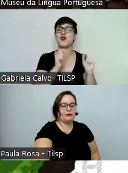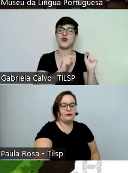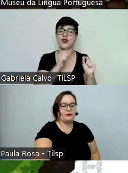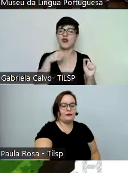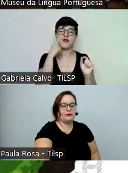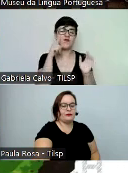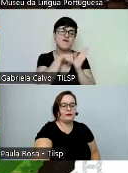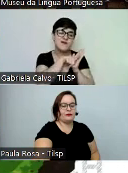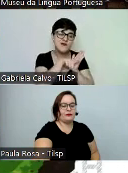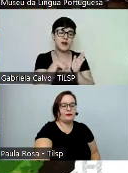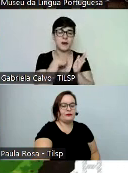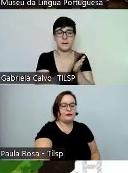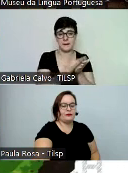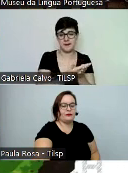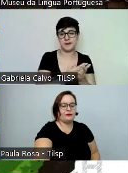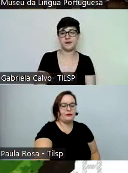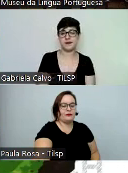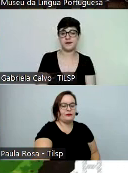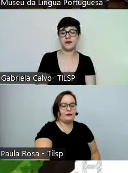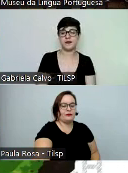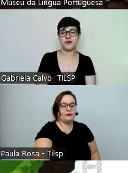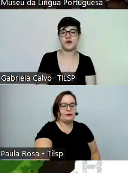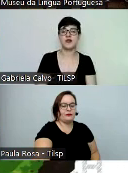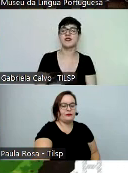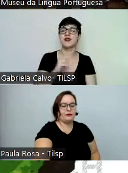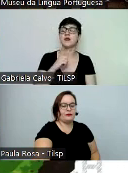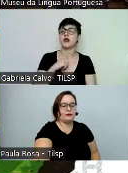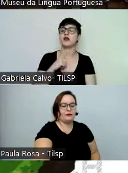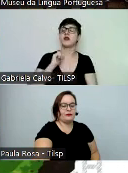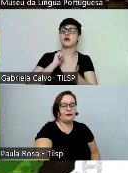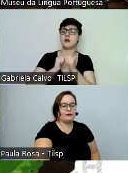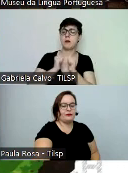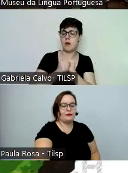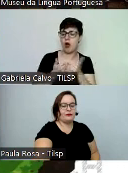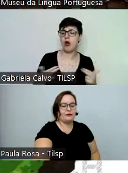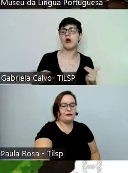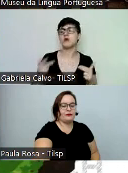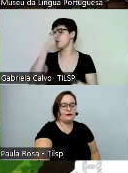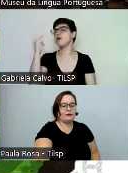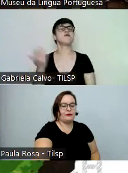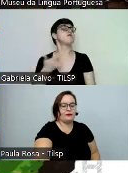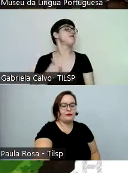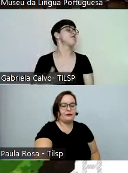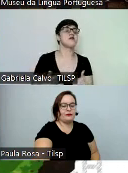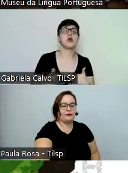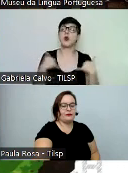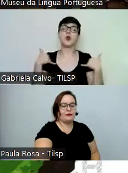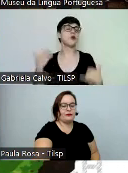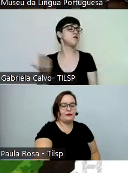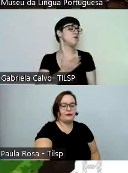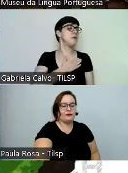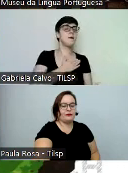canadense a gente ouve muito quando tem competições esportivas as pessoas se sentem orgulhosas mas é preciso refletir sobre isso